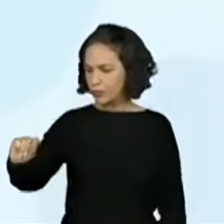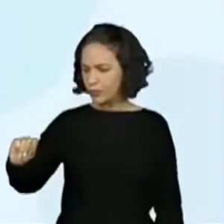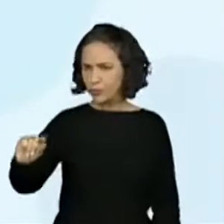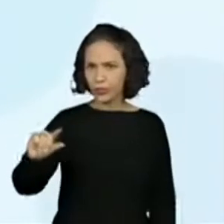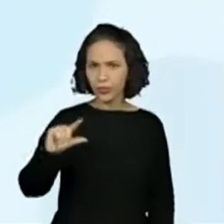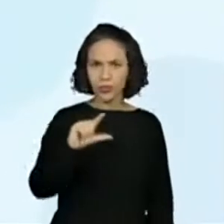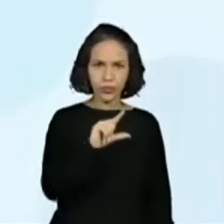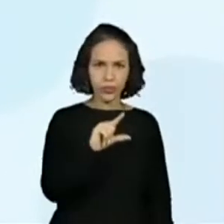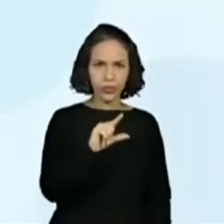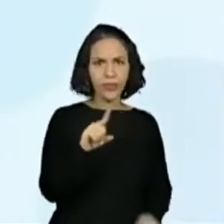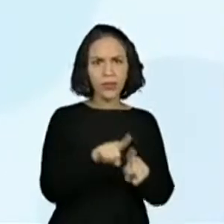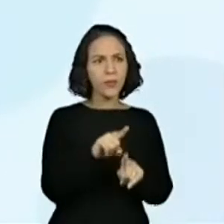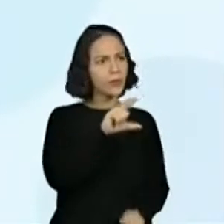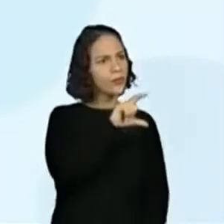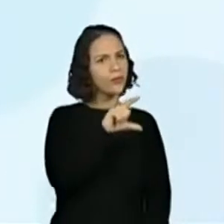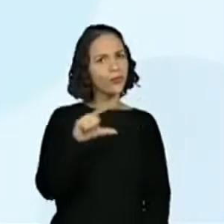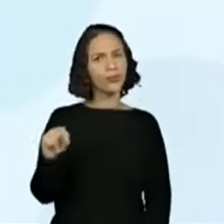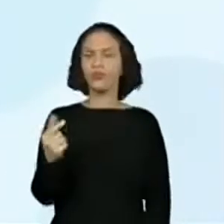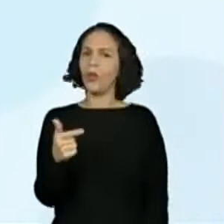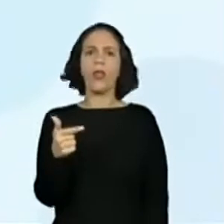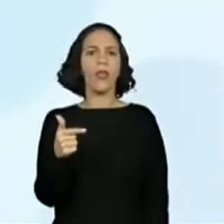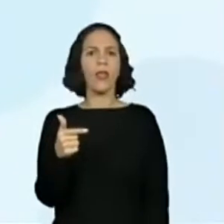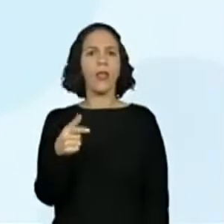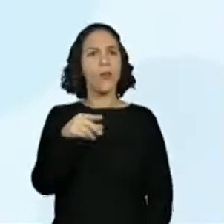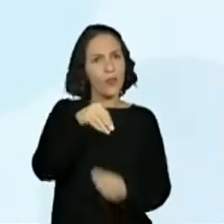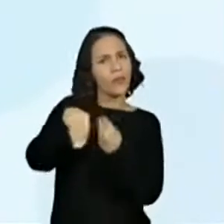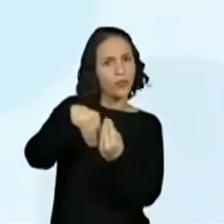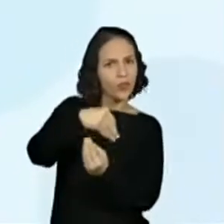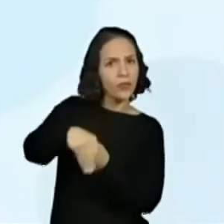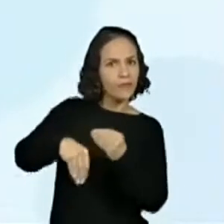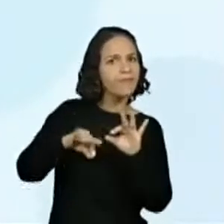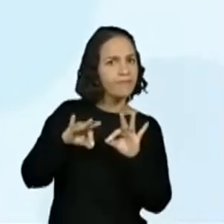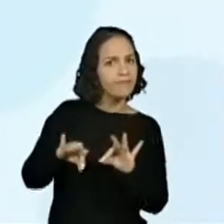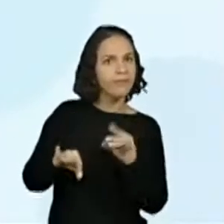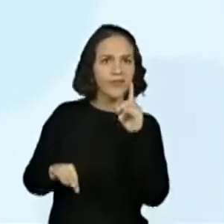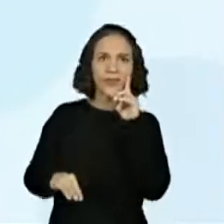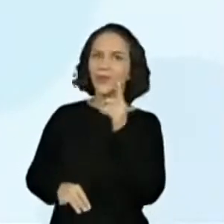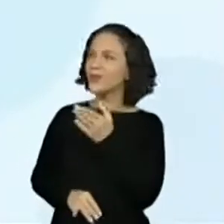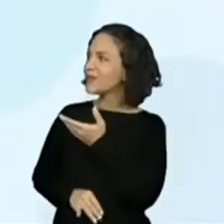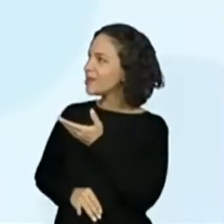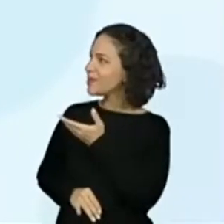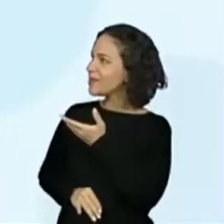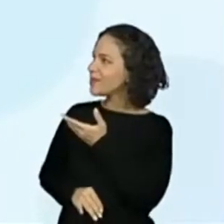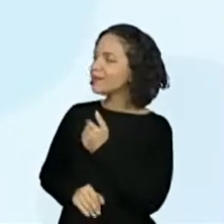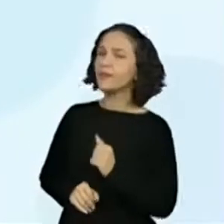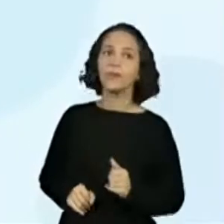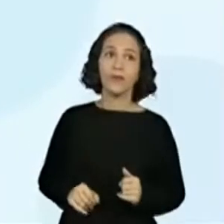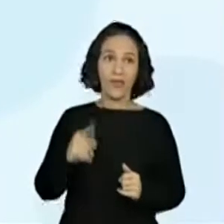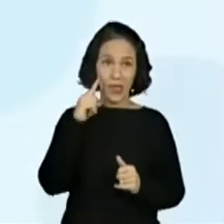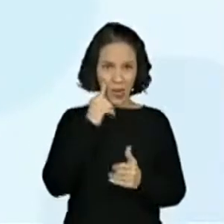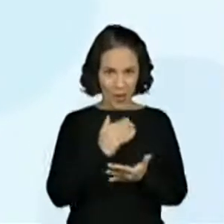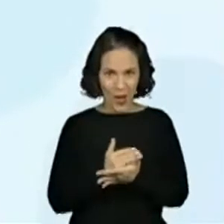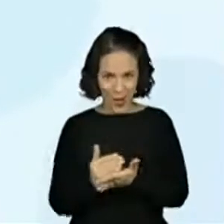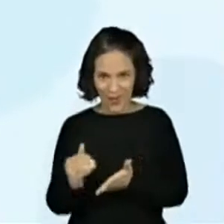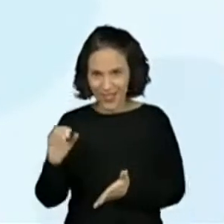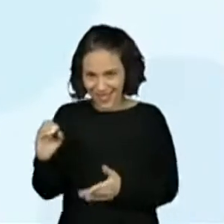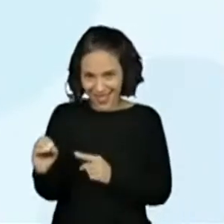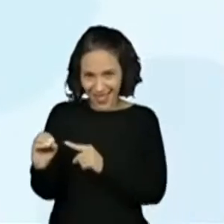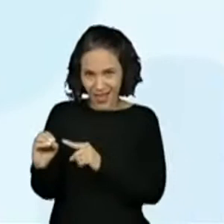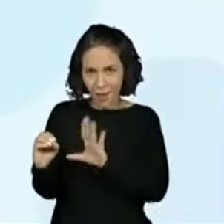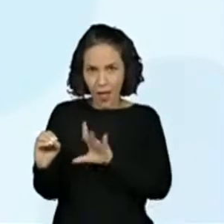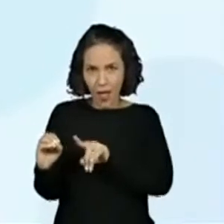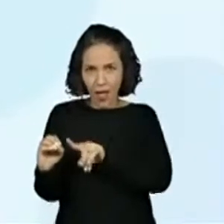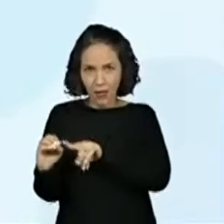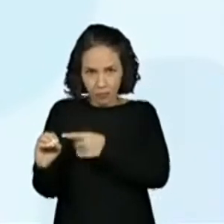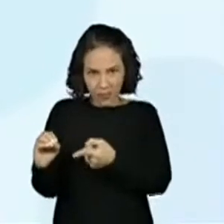e nem em ordem decrescente. Isso. Não está de nenhuma das duas formas. Apesar de começar aqui com o zero, qual seria